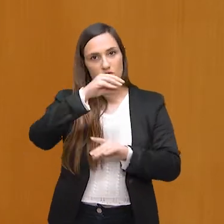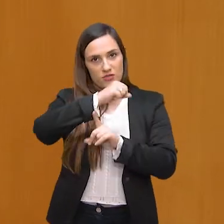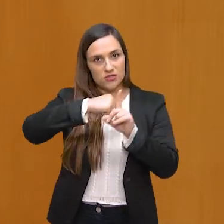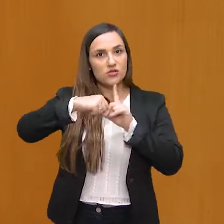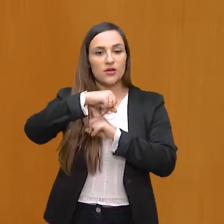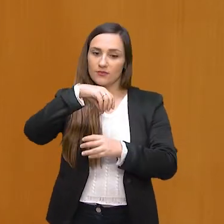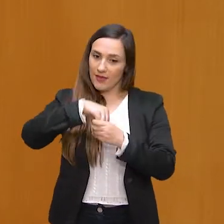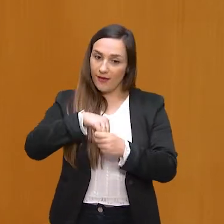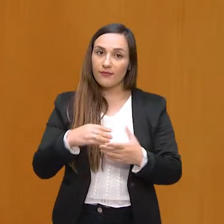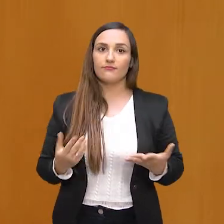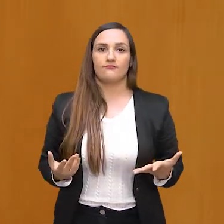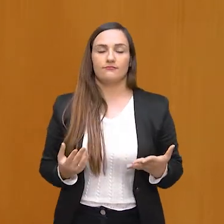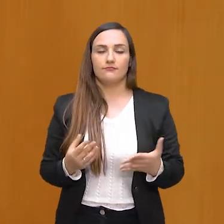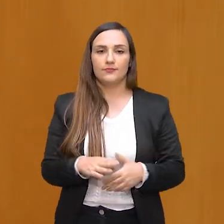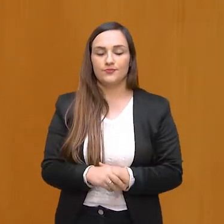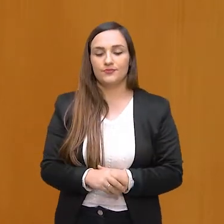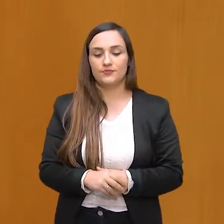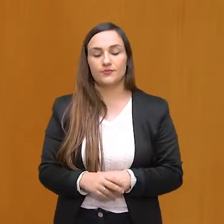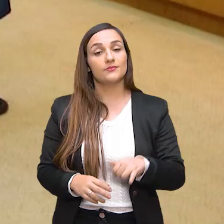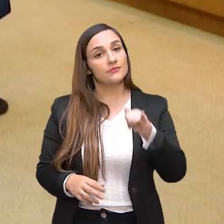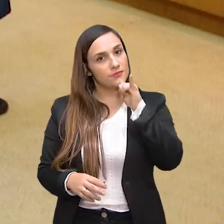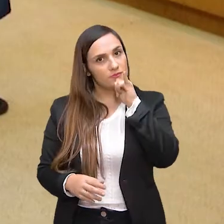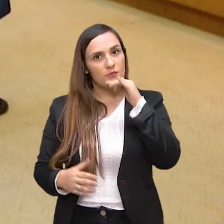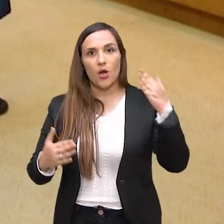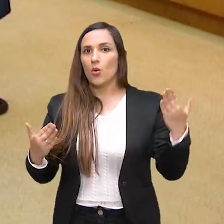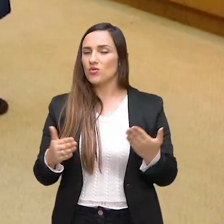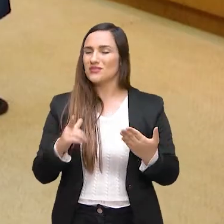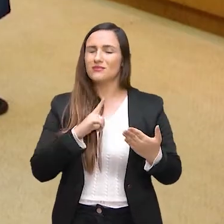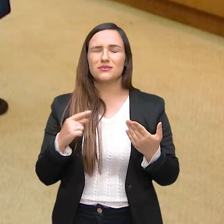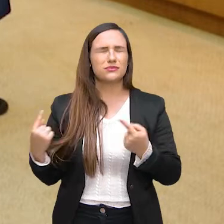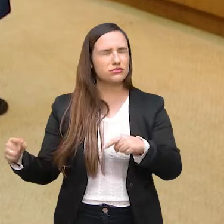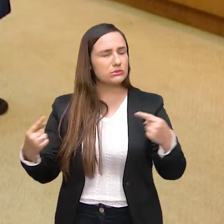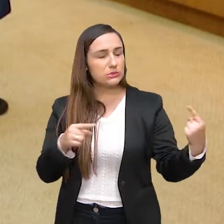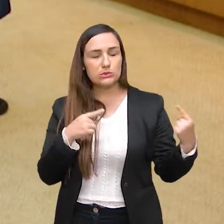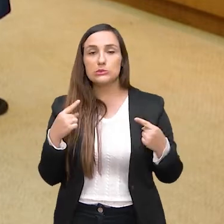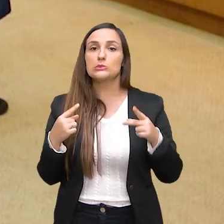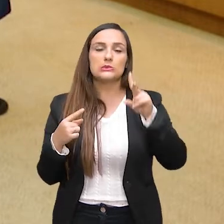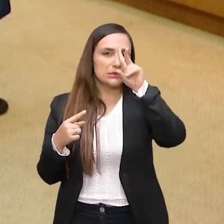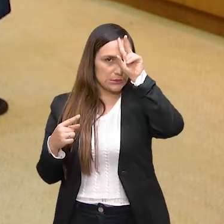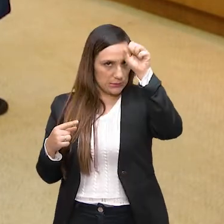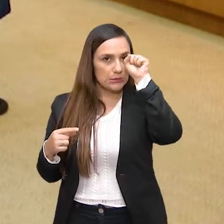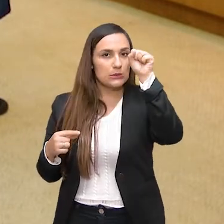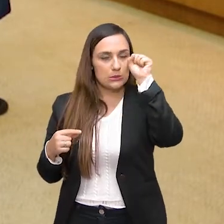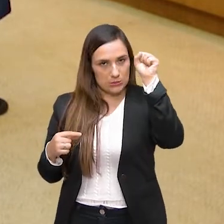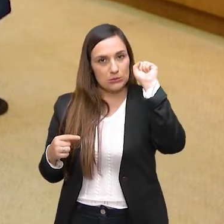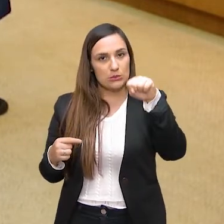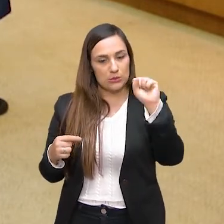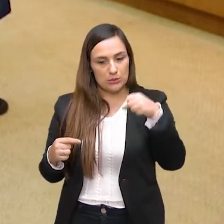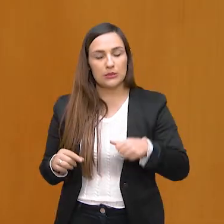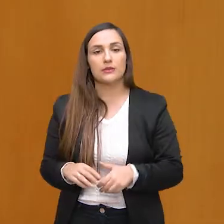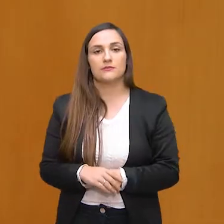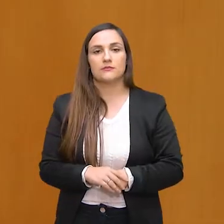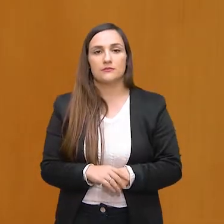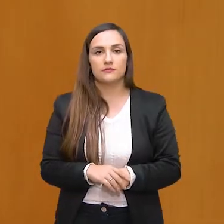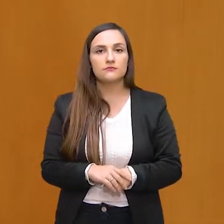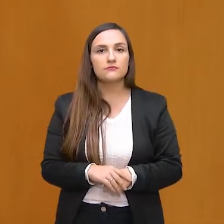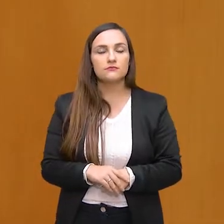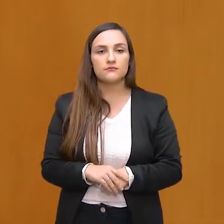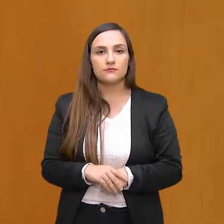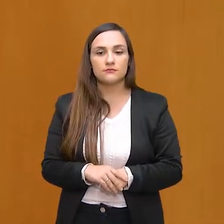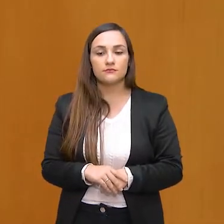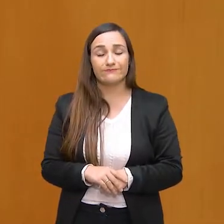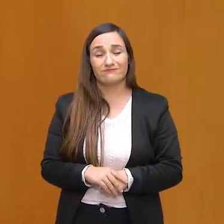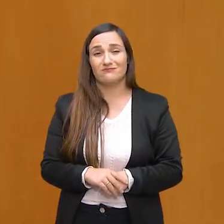sociedade têm que estar representados ali. Então, hoje, por exemplo, há uma discussão muito forte no Brasil sobre isso, quando se